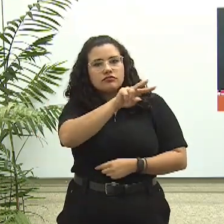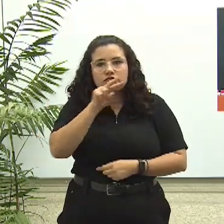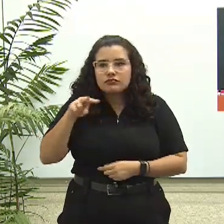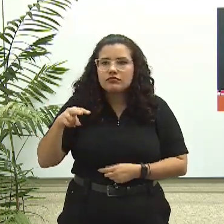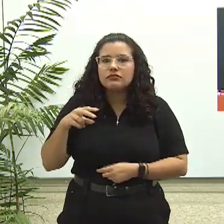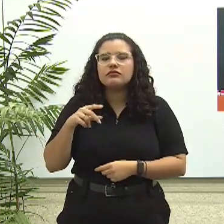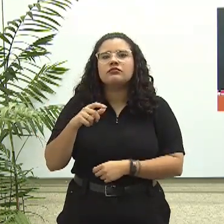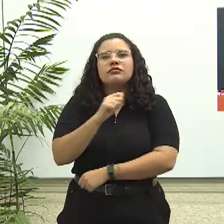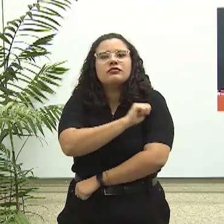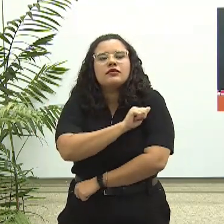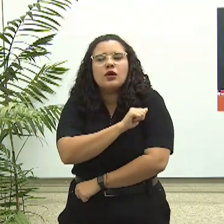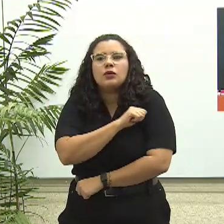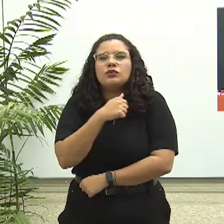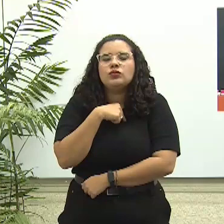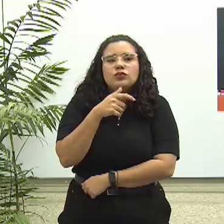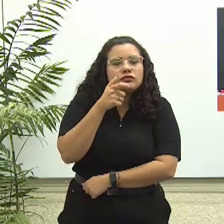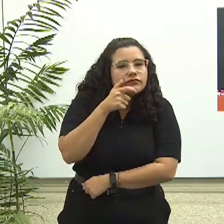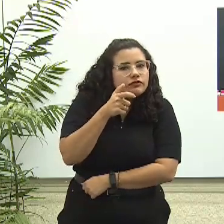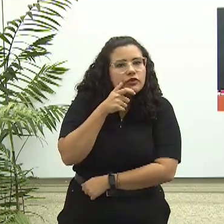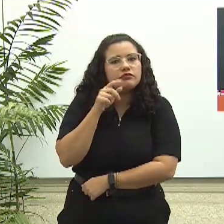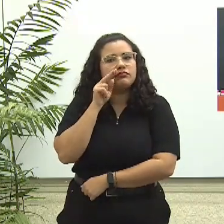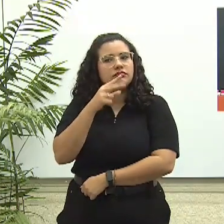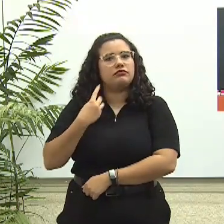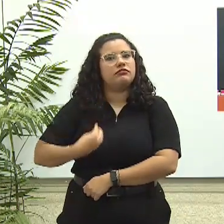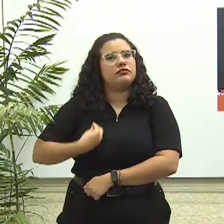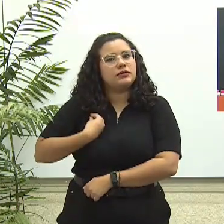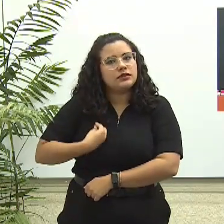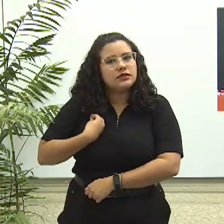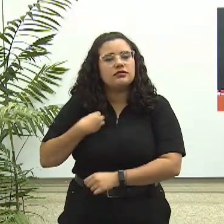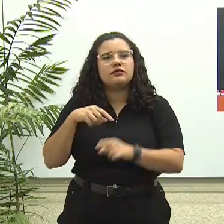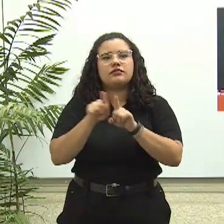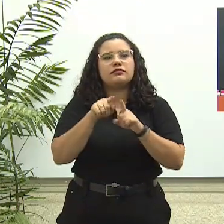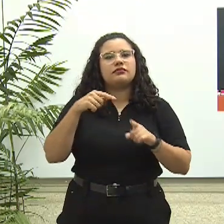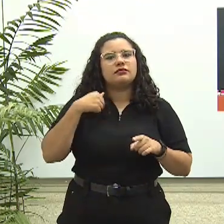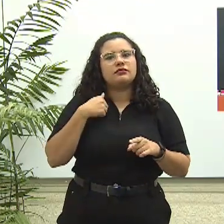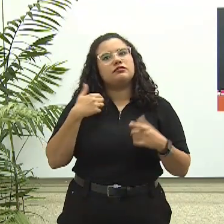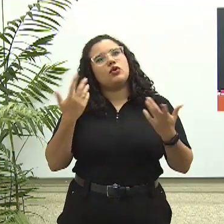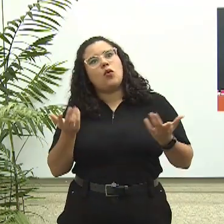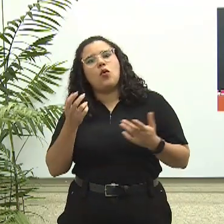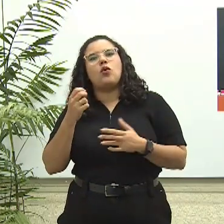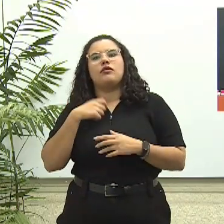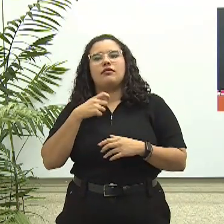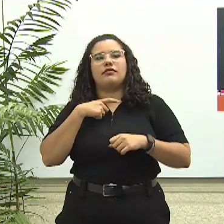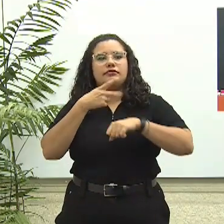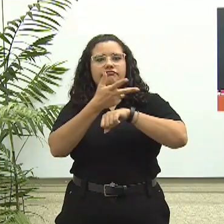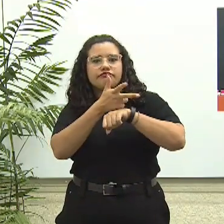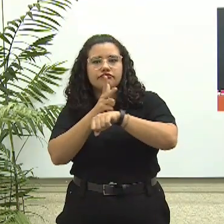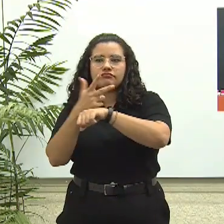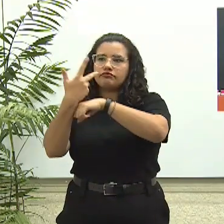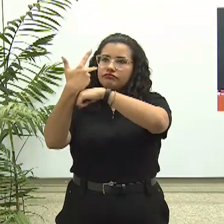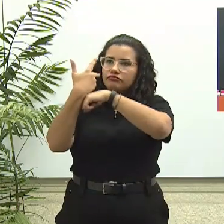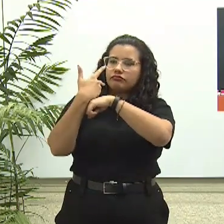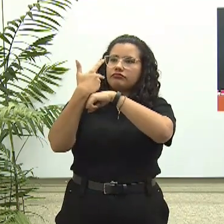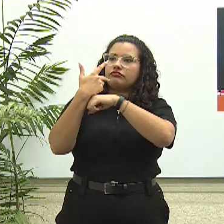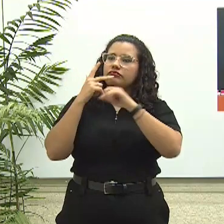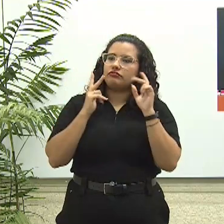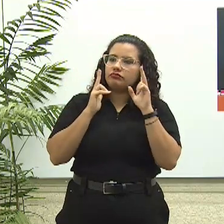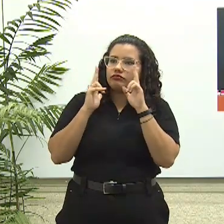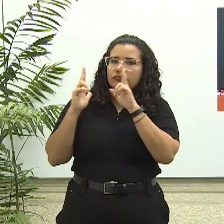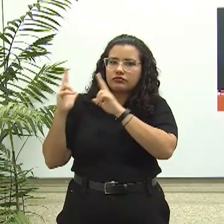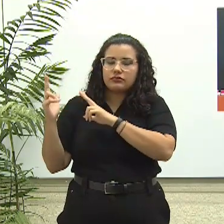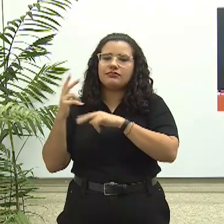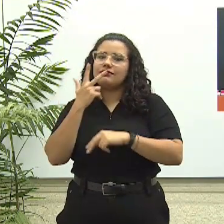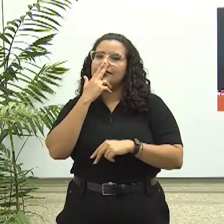conversando a presença e ao mesmo tempo estar gravando uma aula que vai ser montada ada editada isso